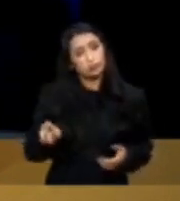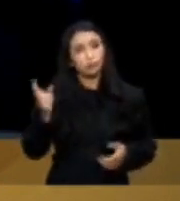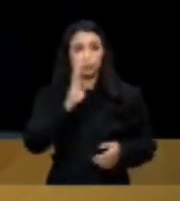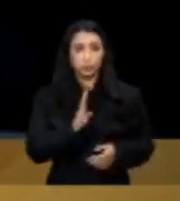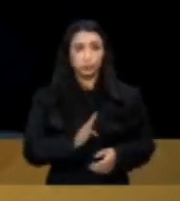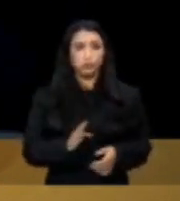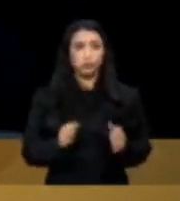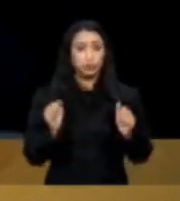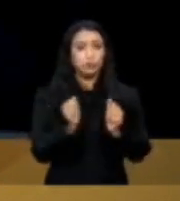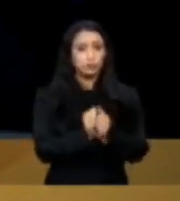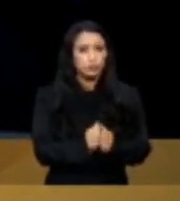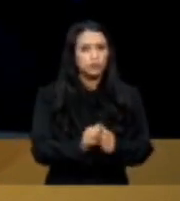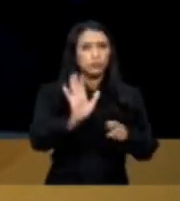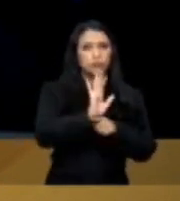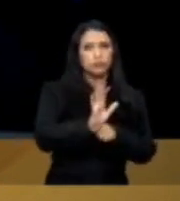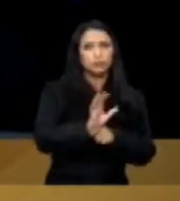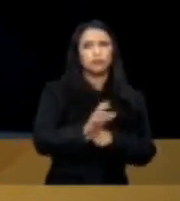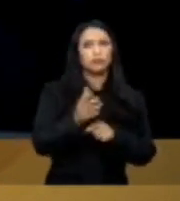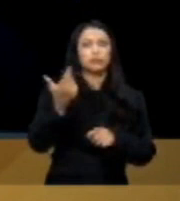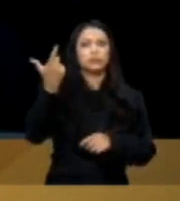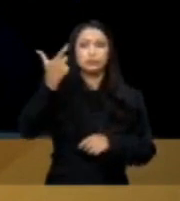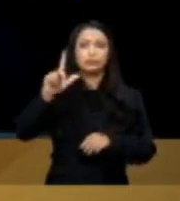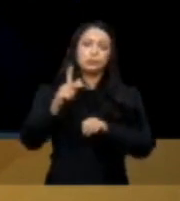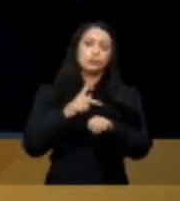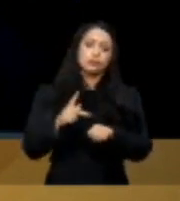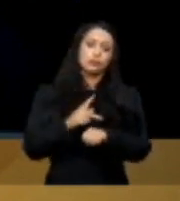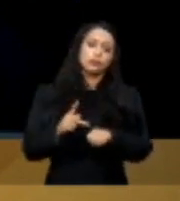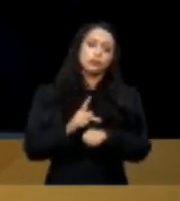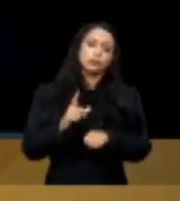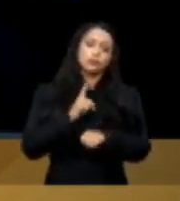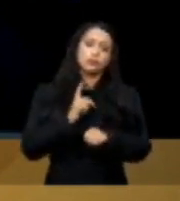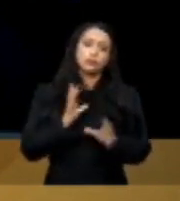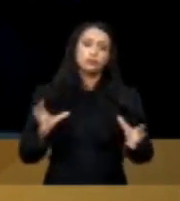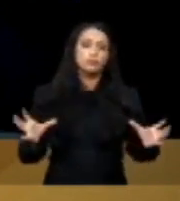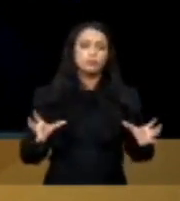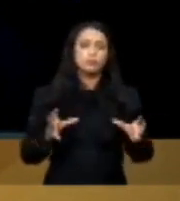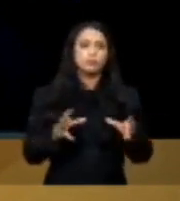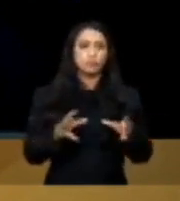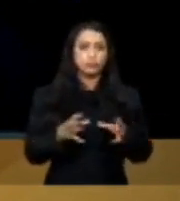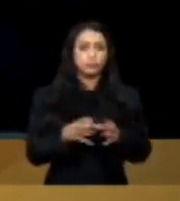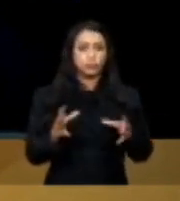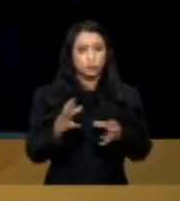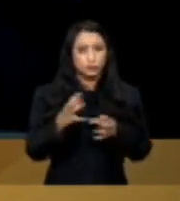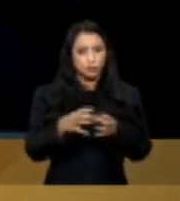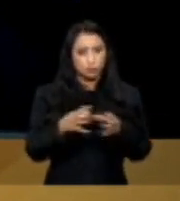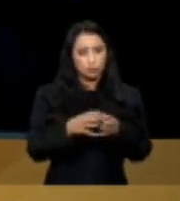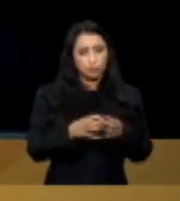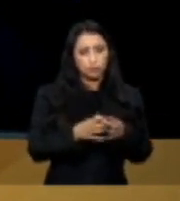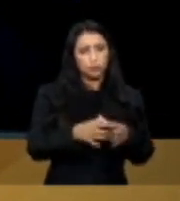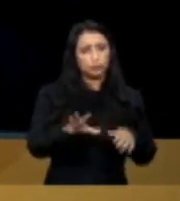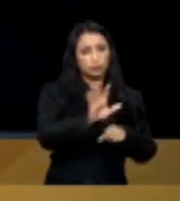E, junto aos filmes estrangeiros, participam do acervo cinematográfico,